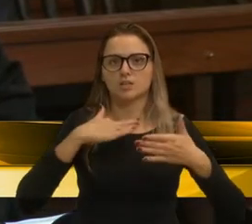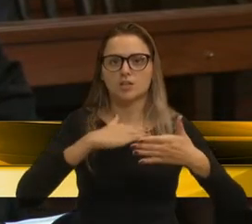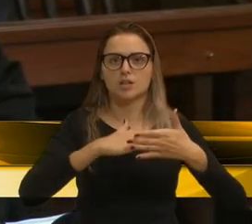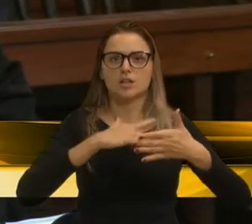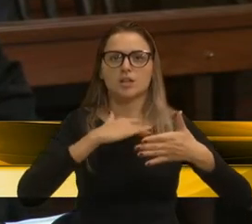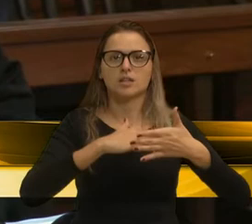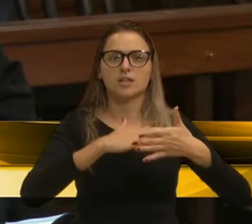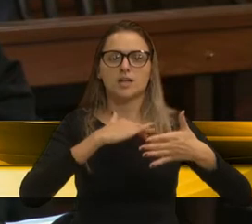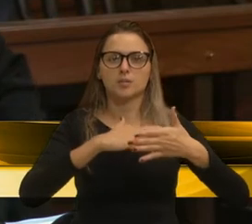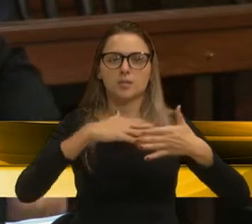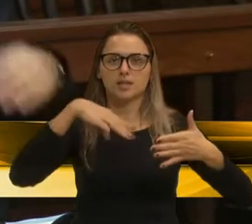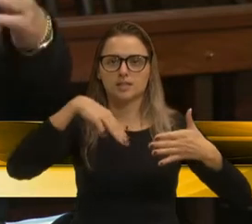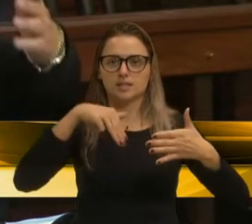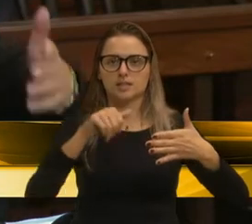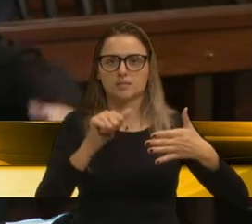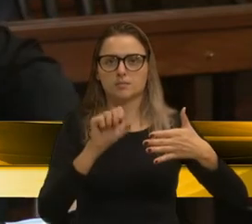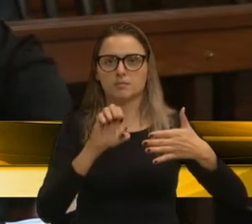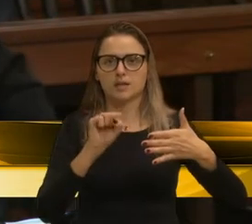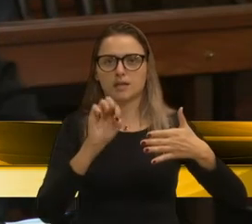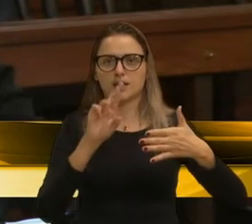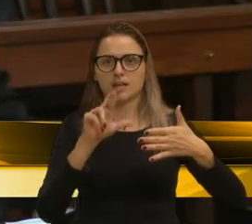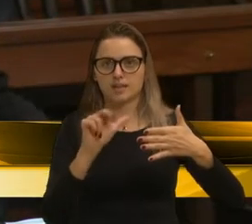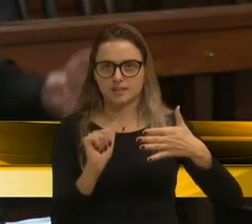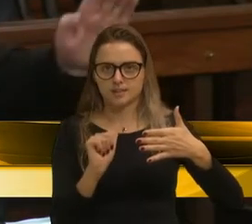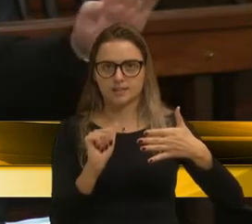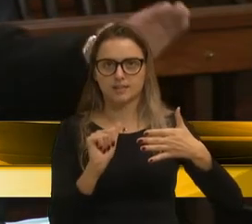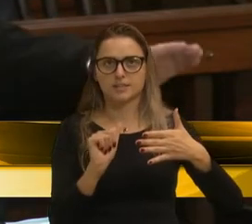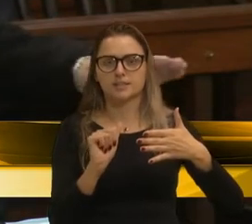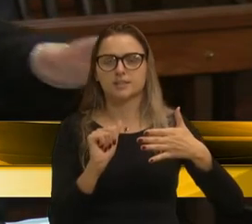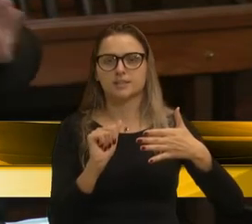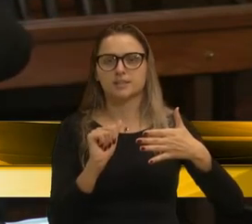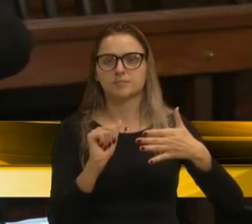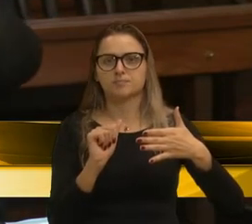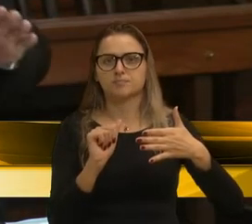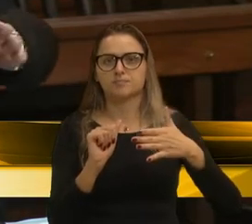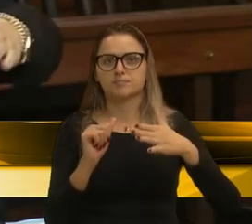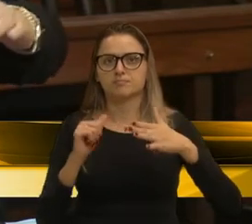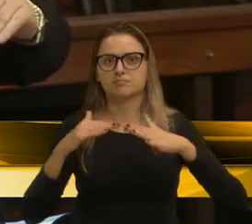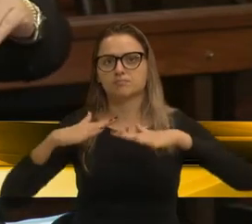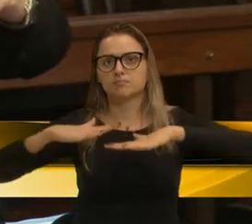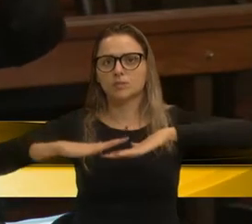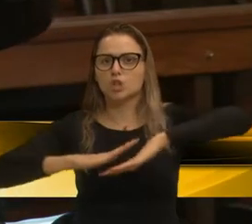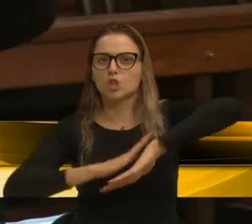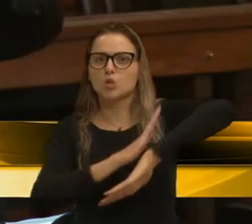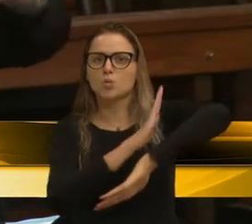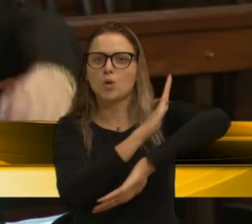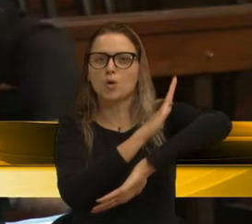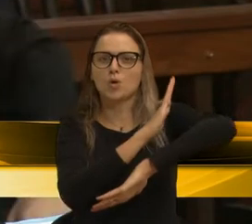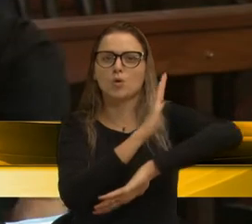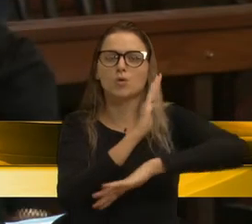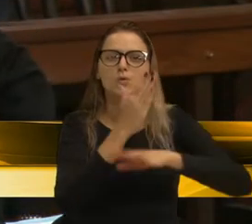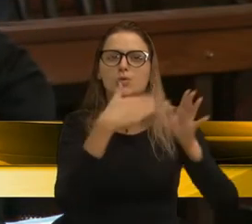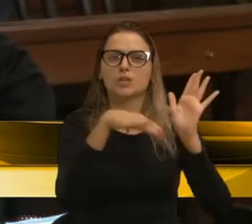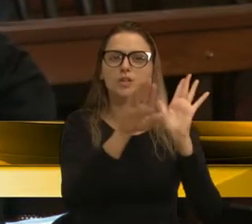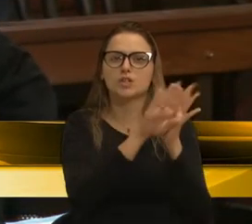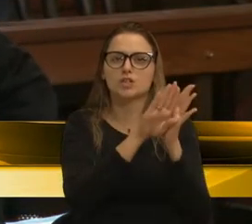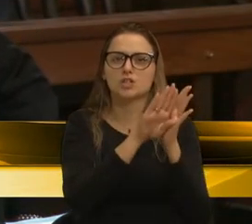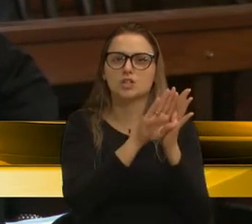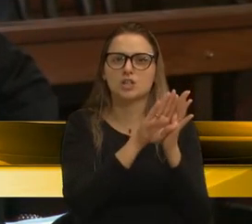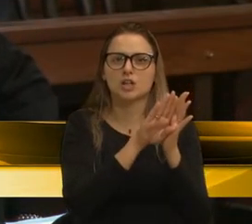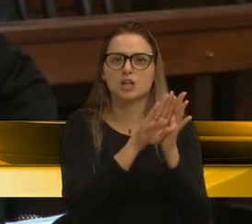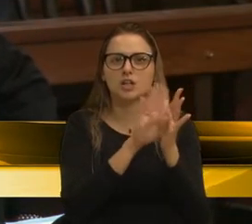da Maestra, em frente à represa da Maestra, naquele morro que existe ali, que dá lá em cima no